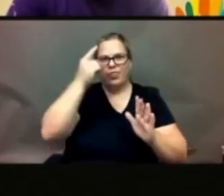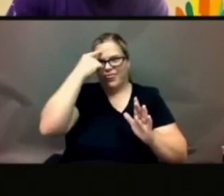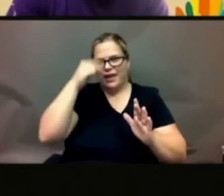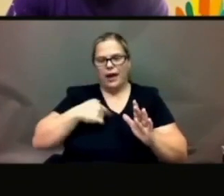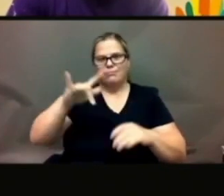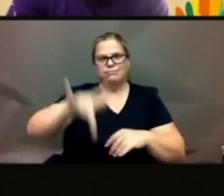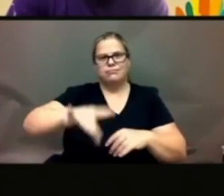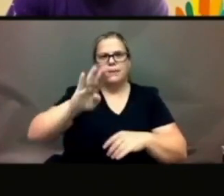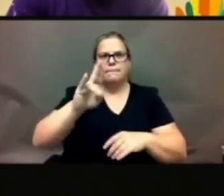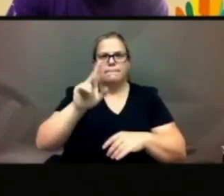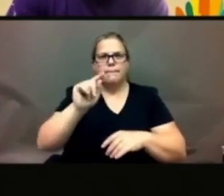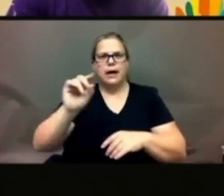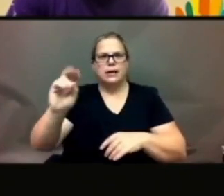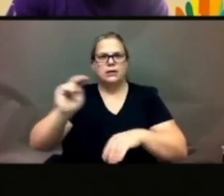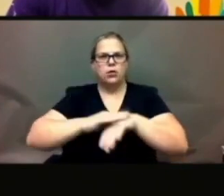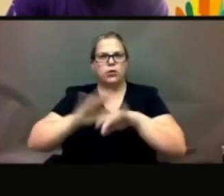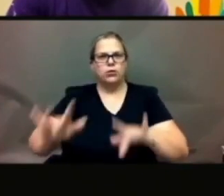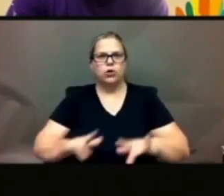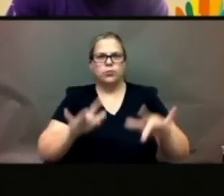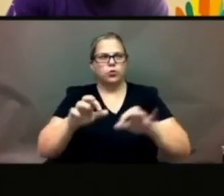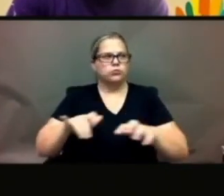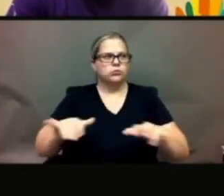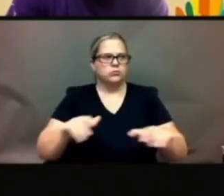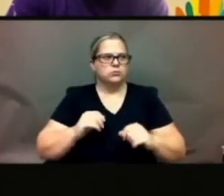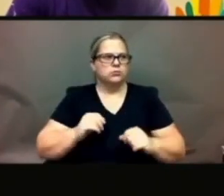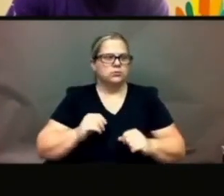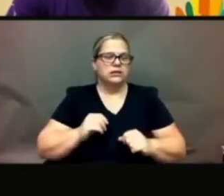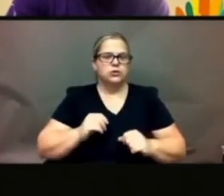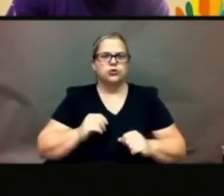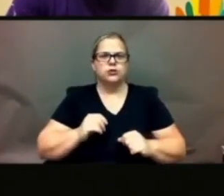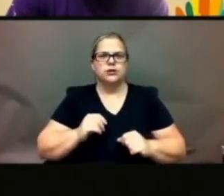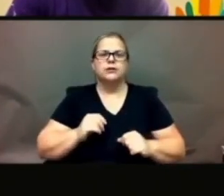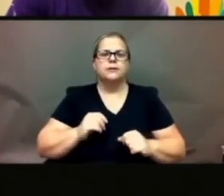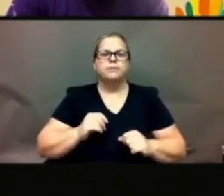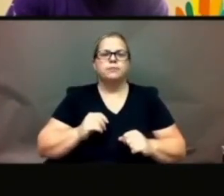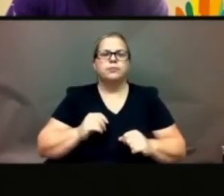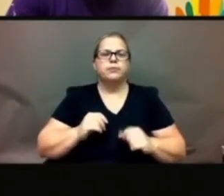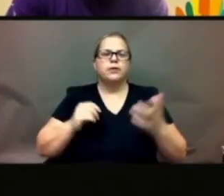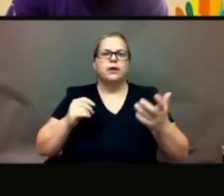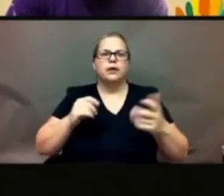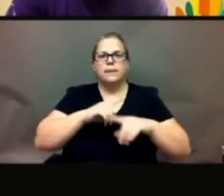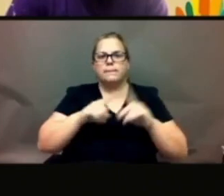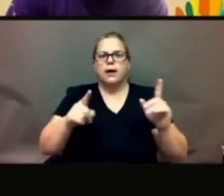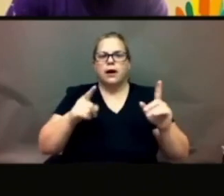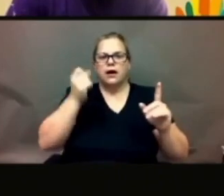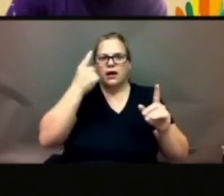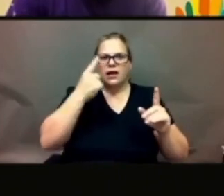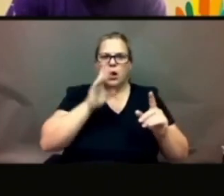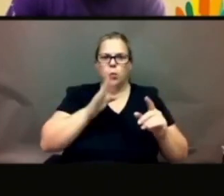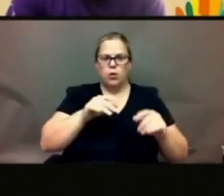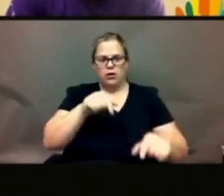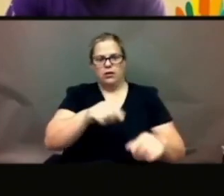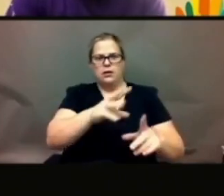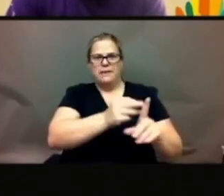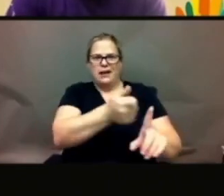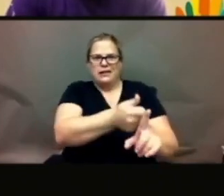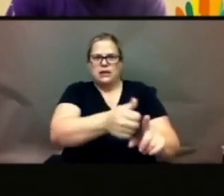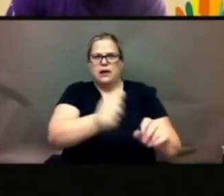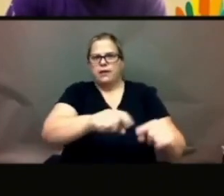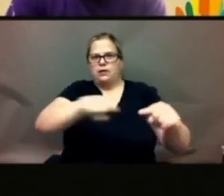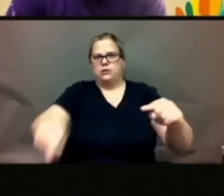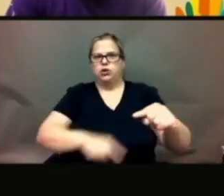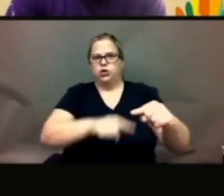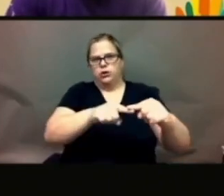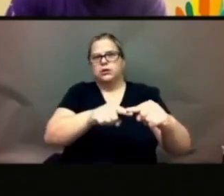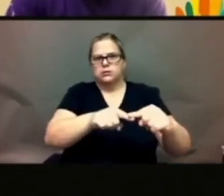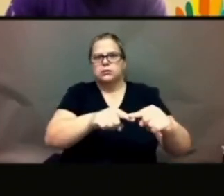eu posso fechar esse circuito me usando. Ou a banana pode fechar